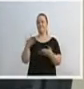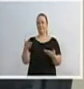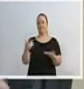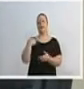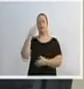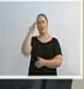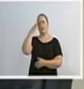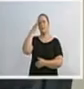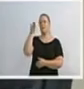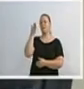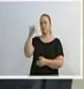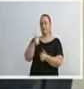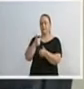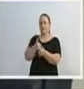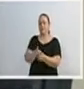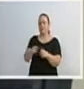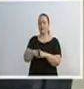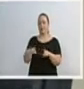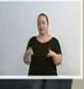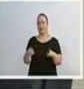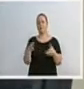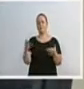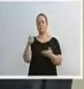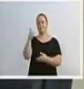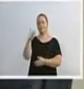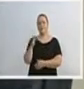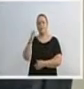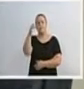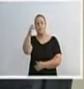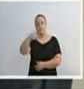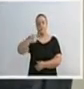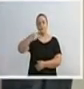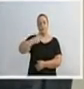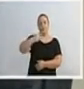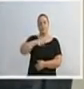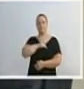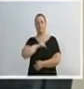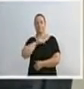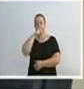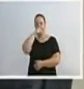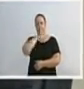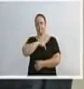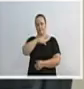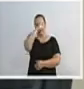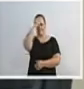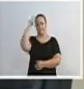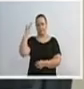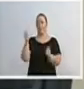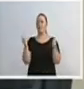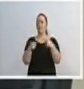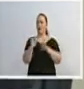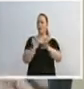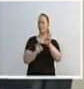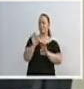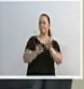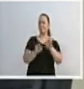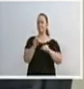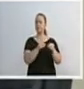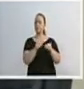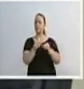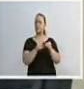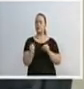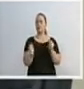da hora, mas também já como futuro vice-prefeito eleito, veja que é possível articular com o governo municipal, com o poder público, com a administração